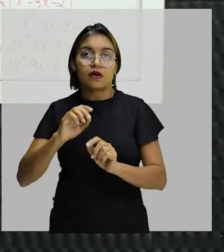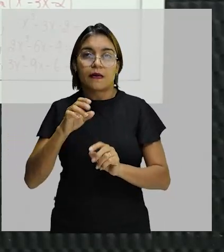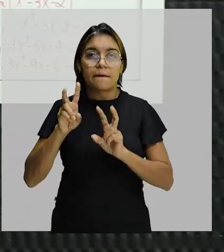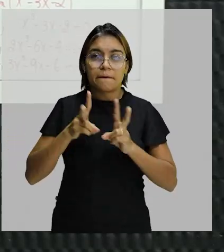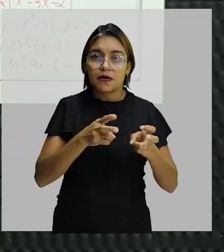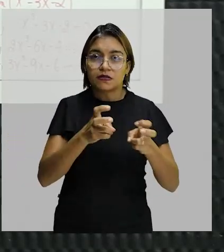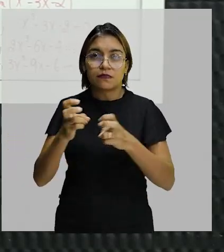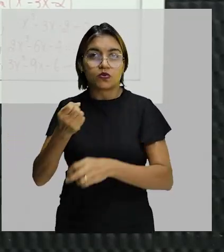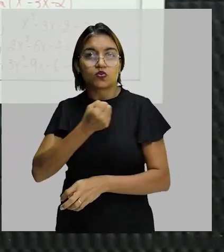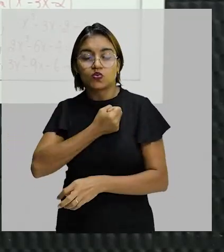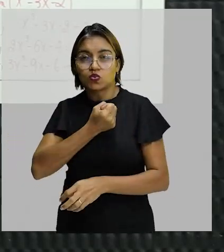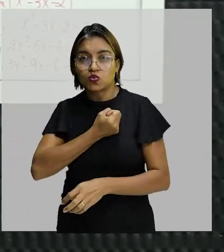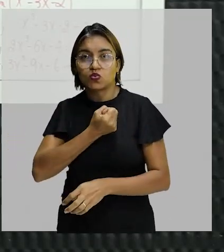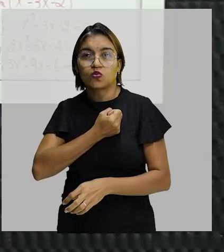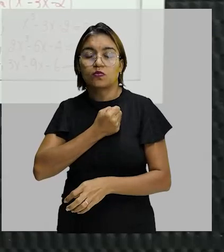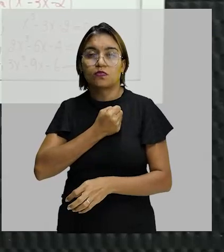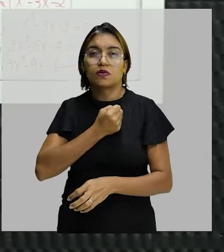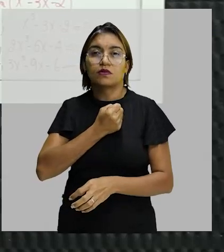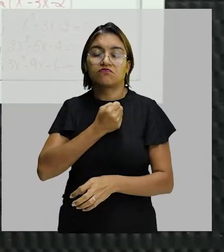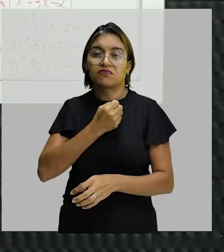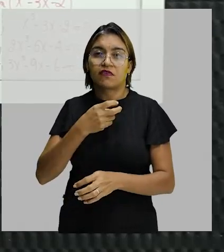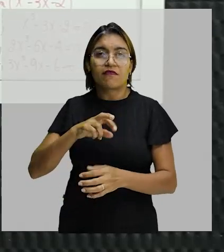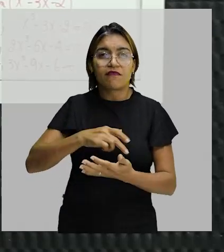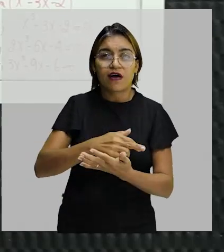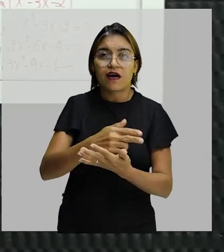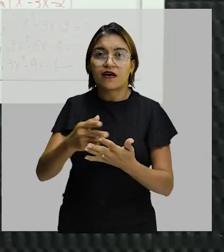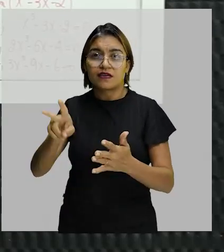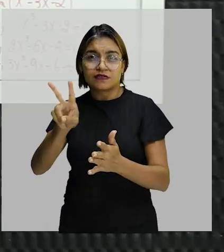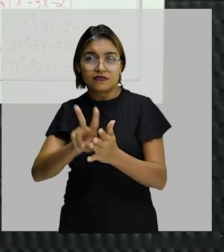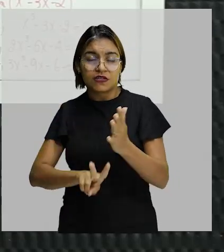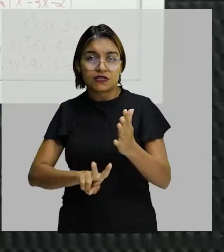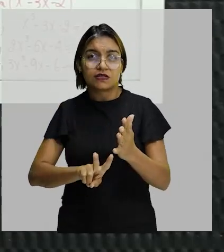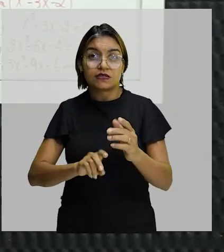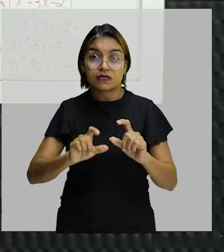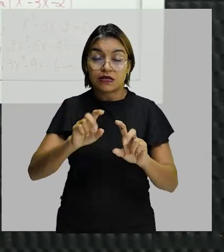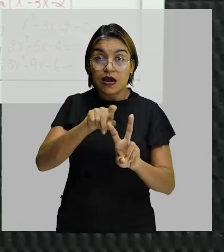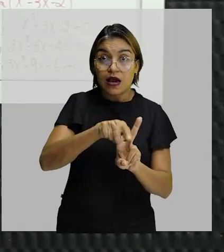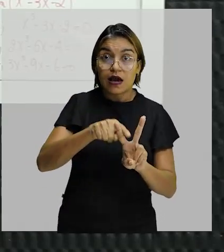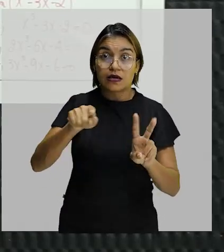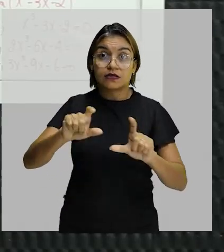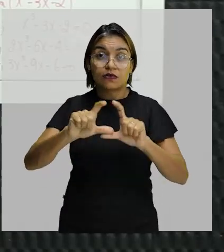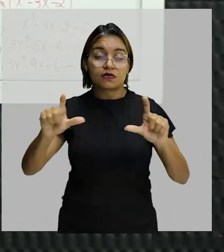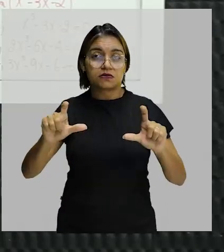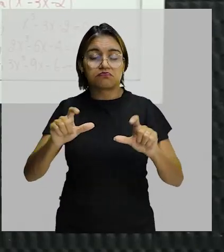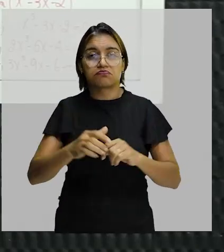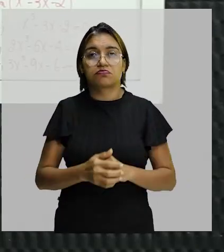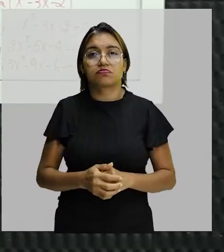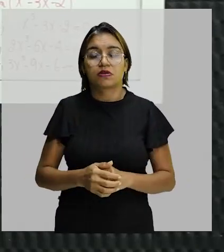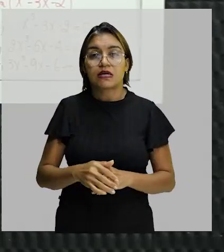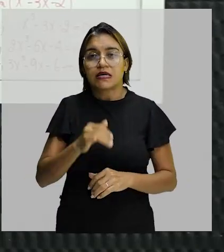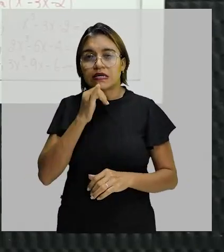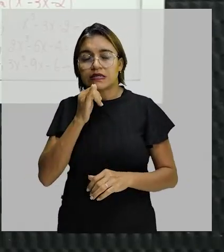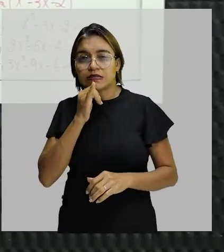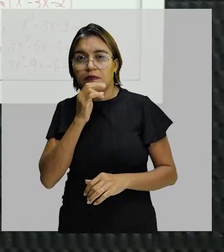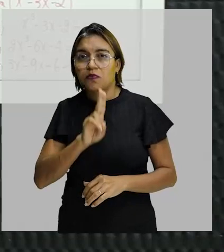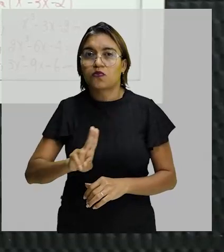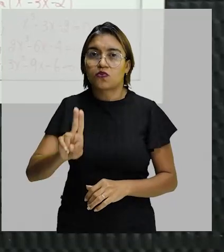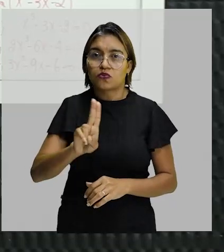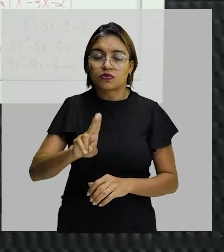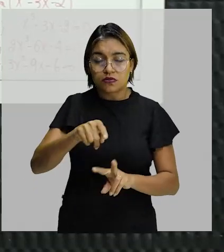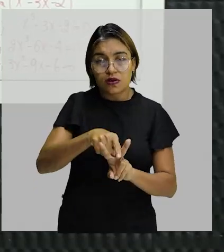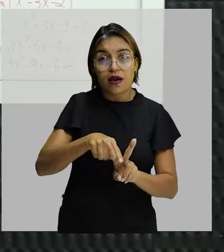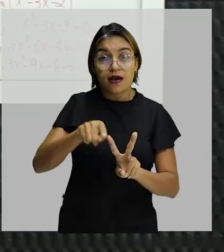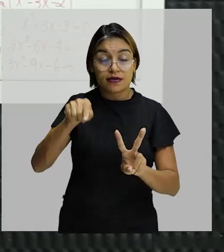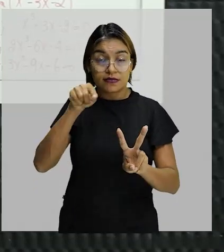ser mais de uma vez raiz de uma equação. Depende do expoente. Quando você coloca na forma decomposta, vai